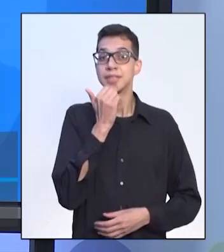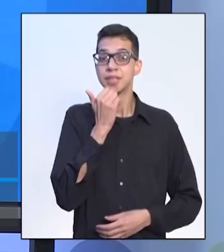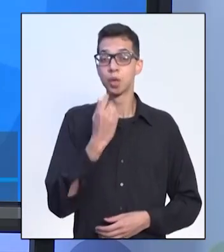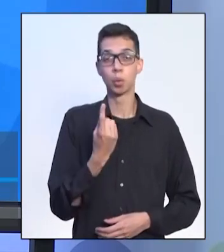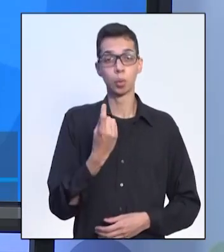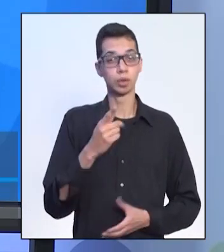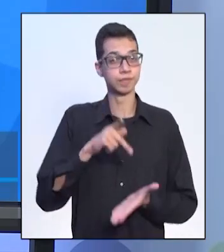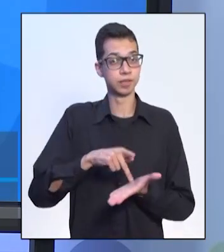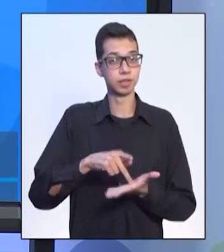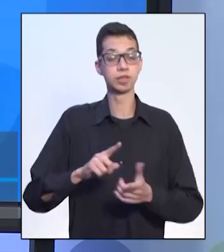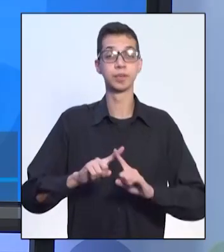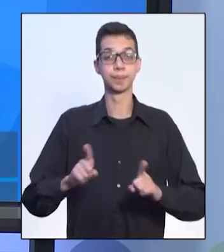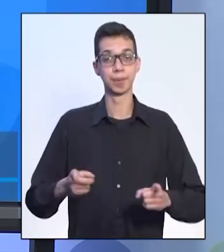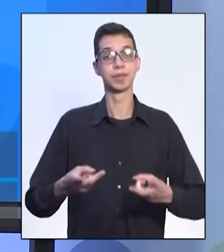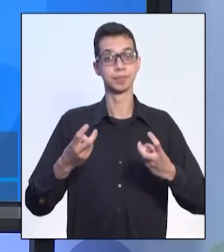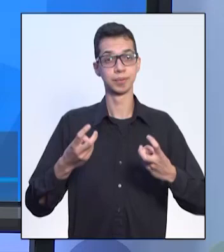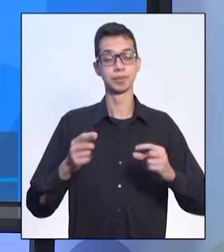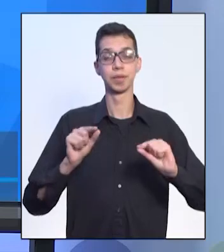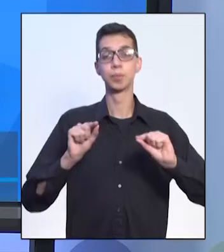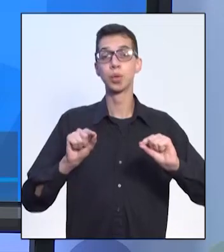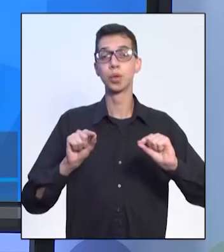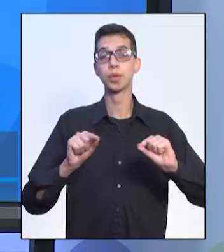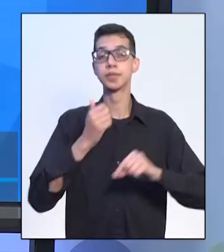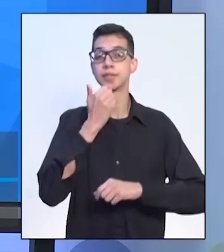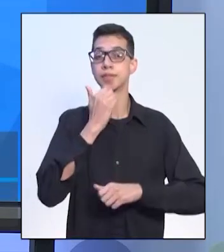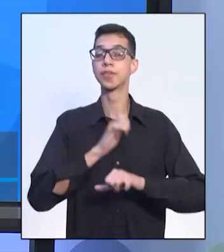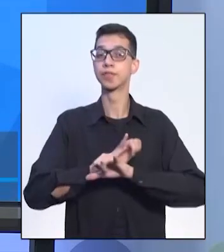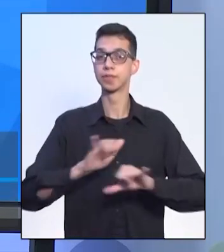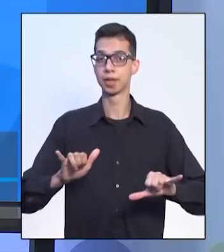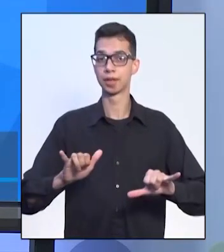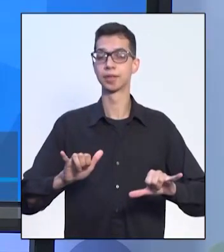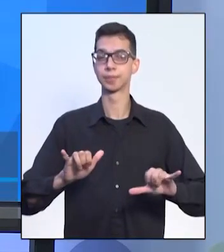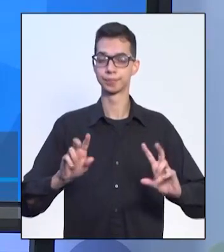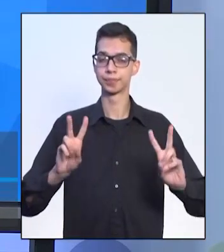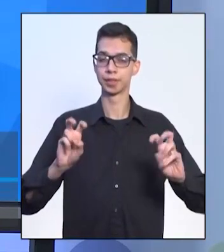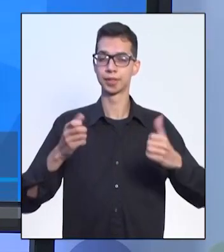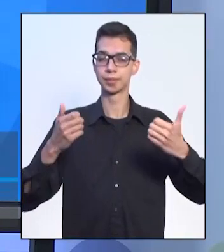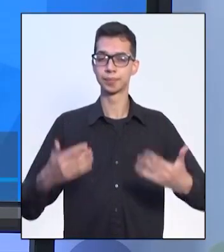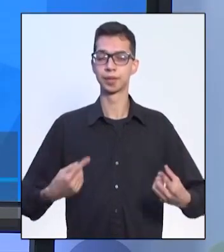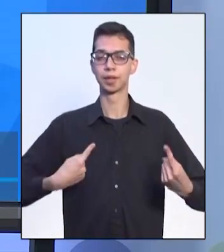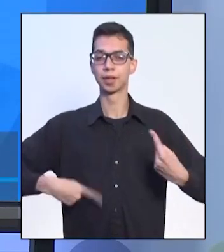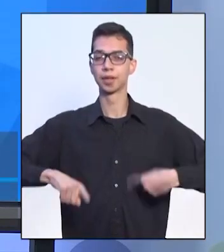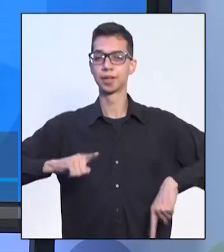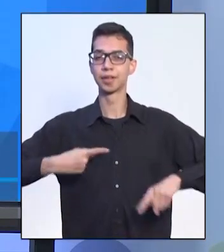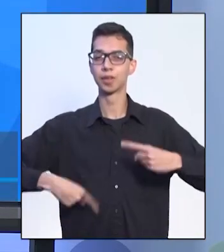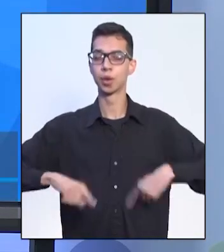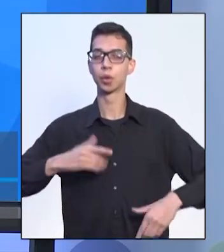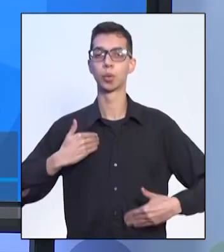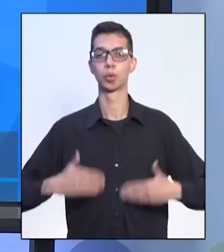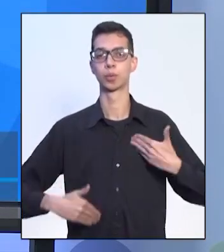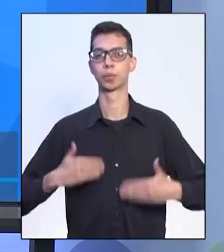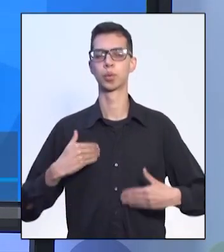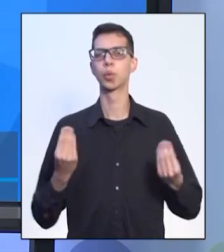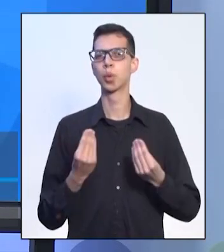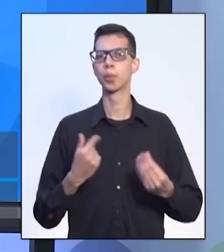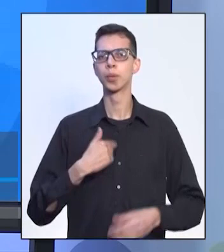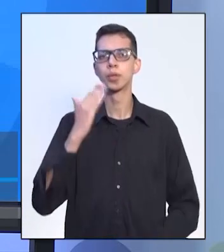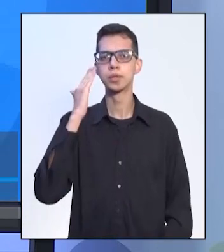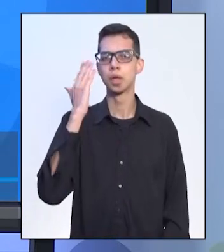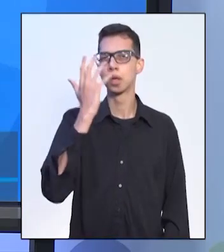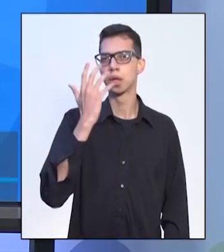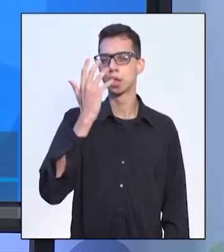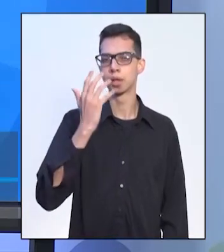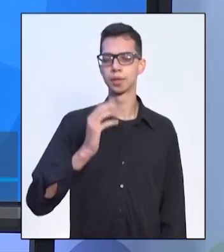por exemplo, uma definição científica do que é que acontece quimicamente no nosso corpo não é suficiente para eu saber que eu estou apaixonado. Agora eu estou tendo uma